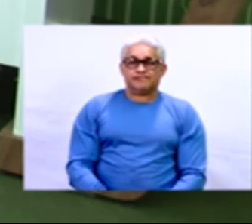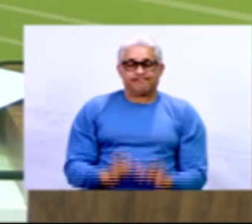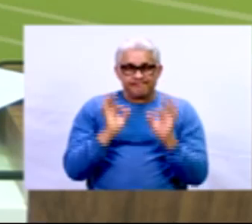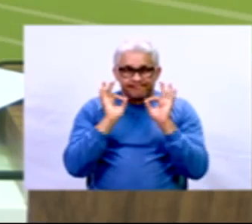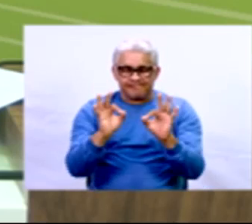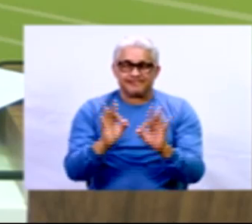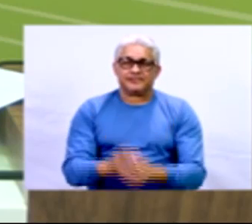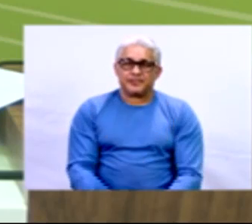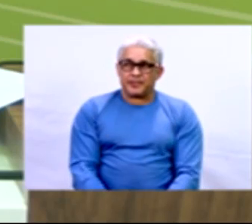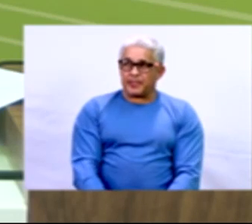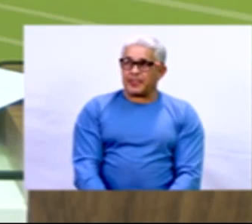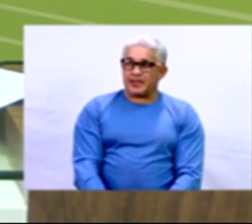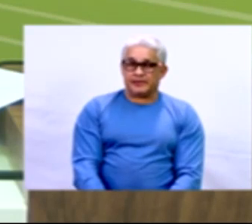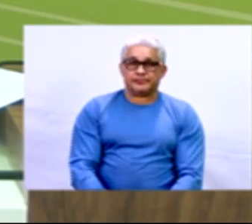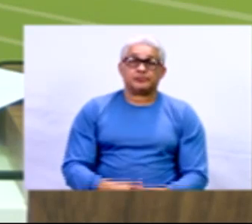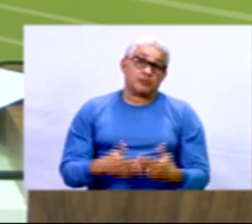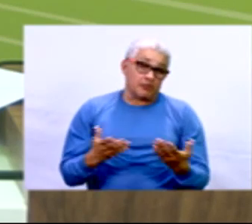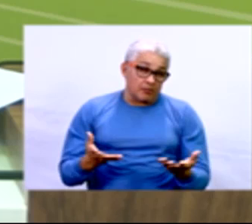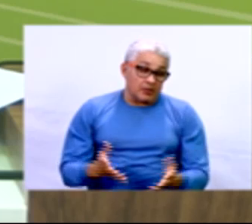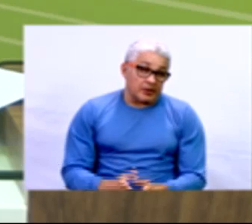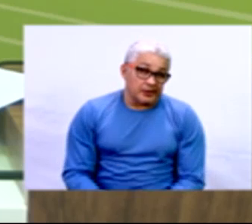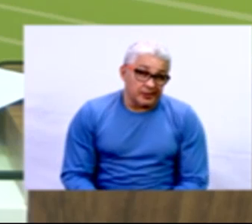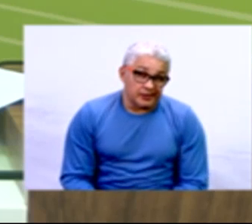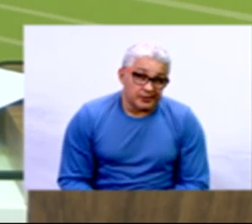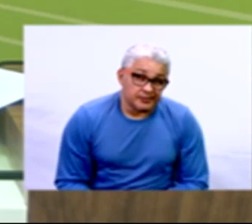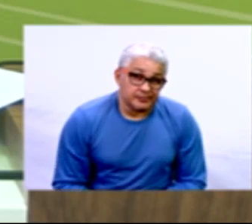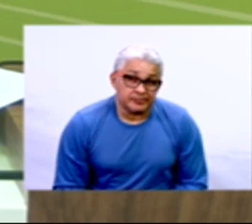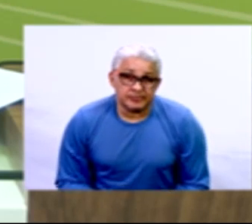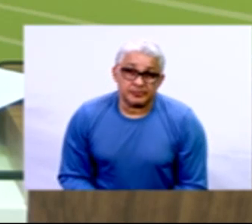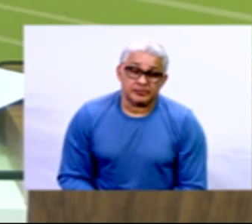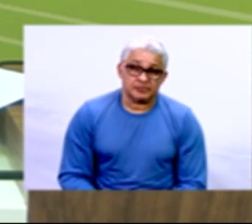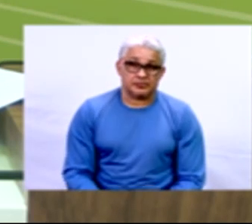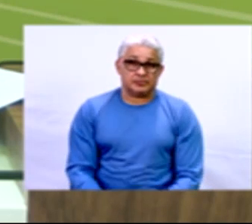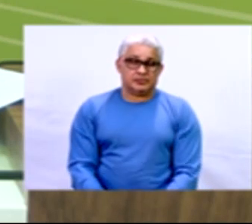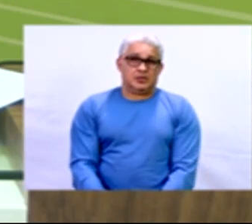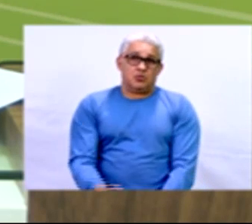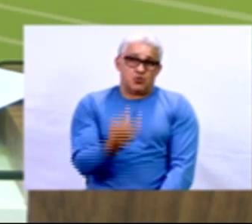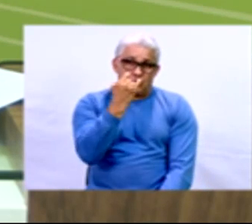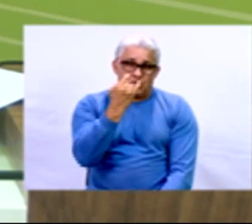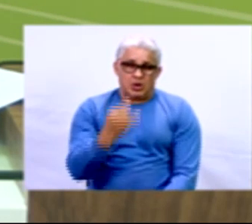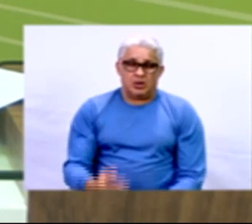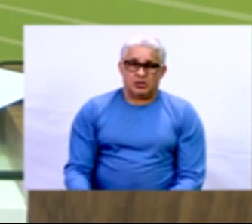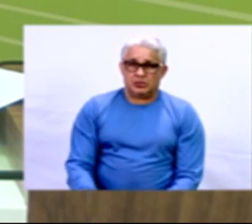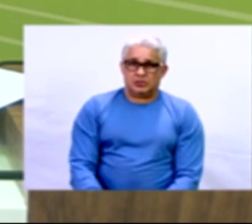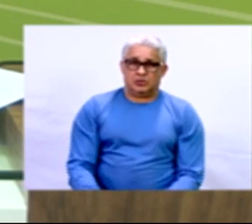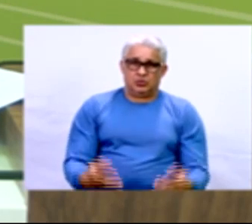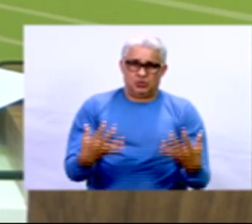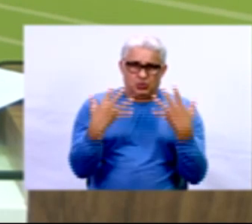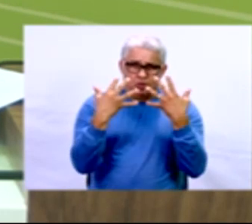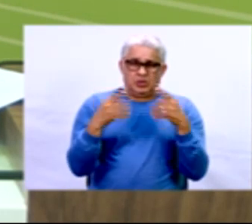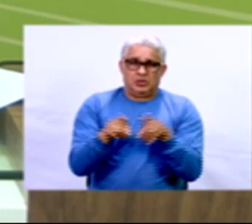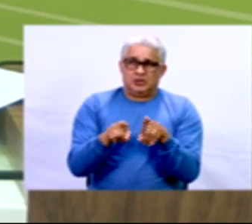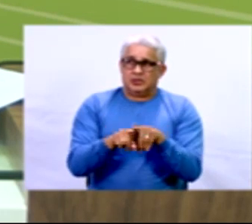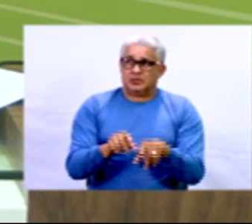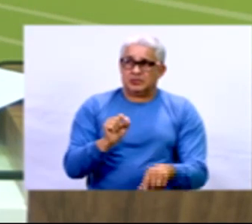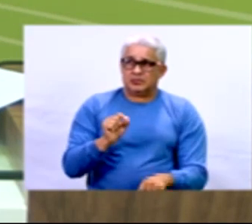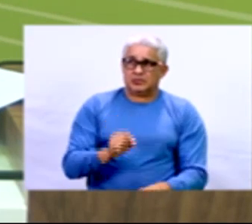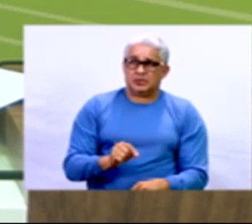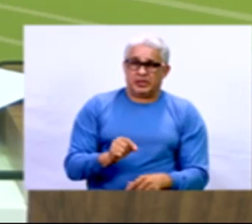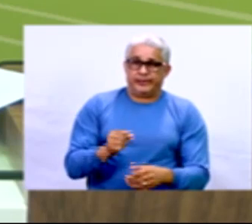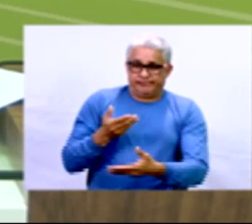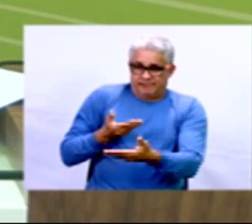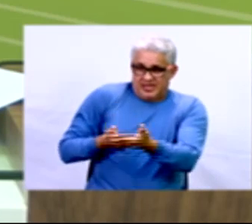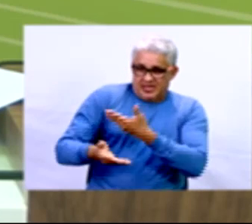professora. Pessoal, o que chama muita atenção nos meios multimídias é a questão de